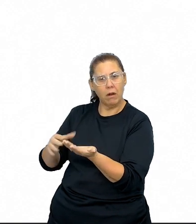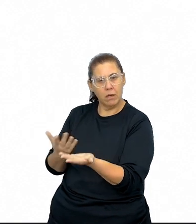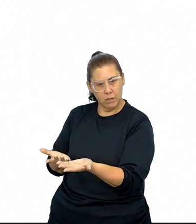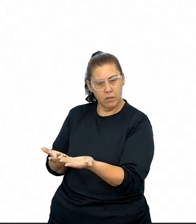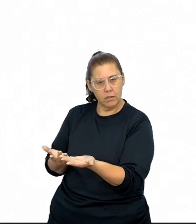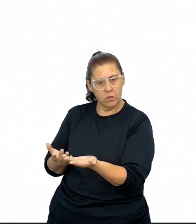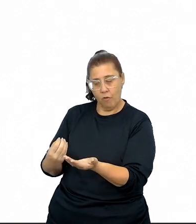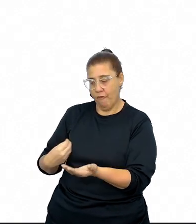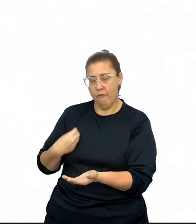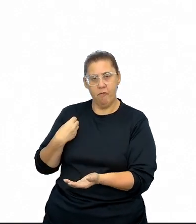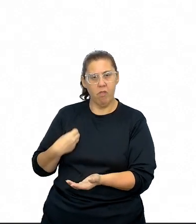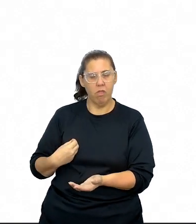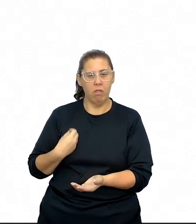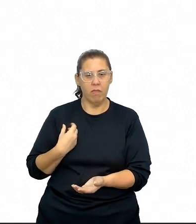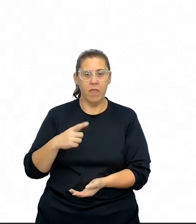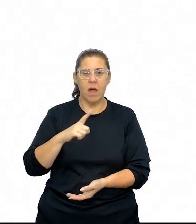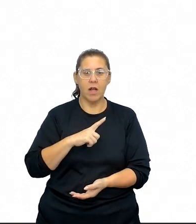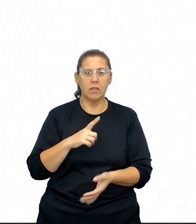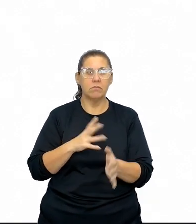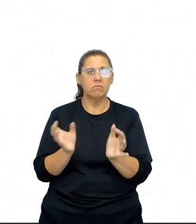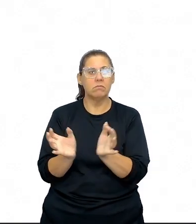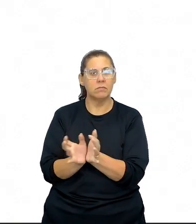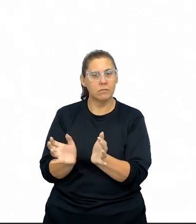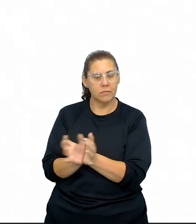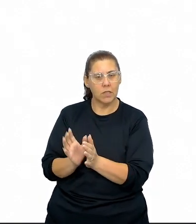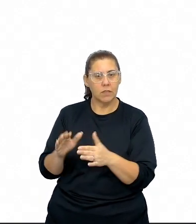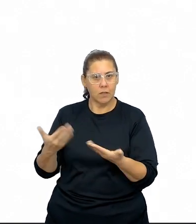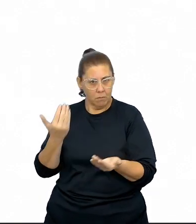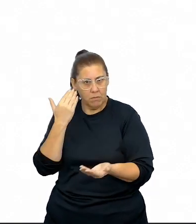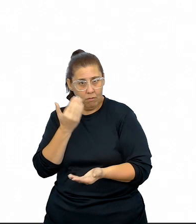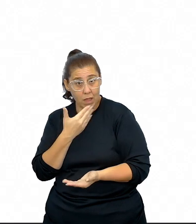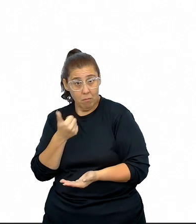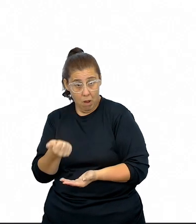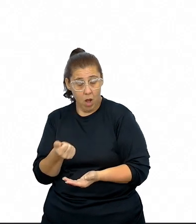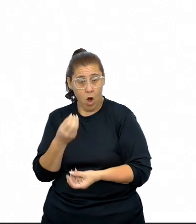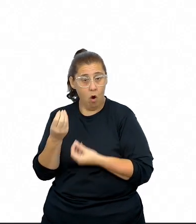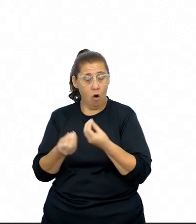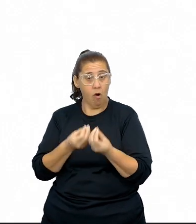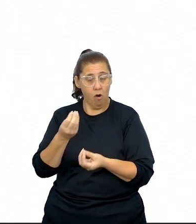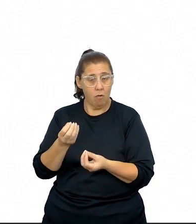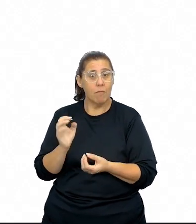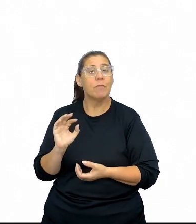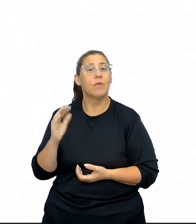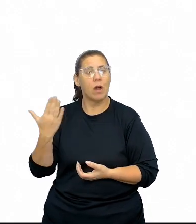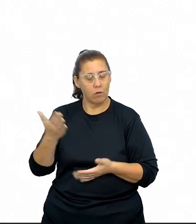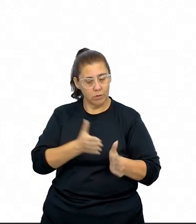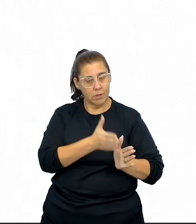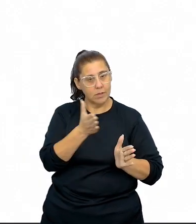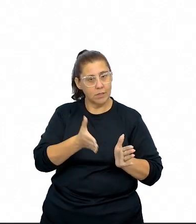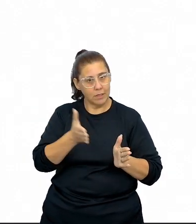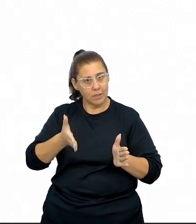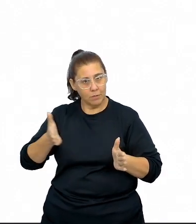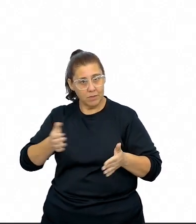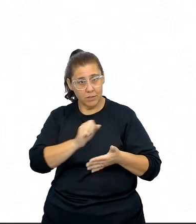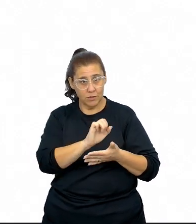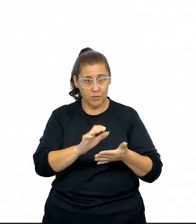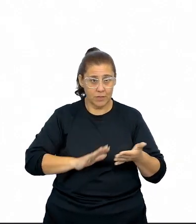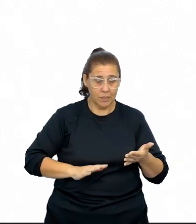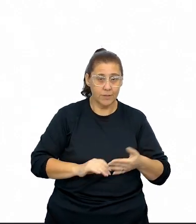dos seres vivos que compõem esse reino. Então, vamos entender melhor como será essa sequência de